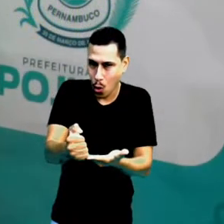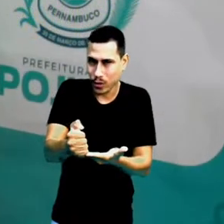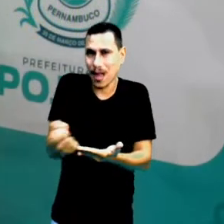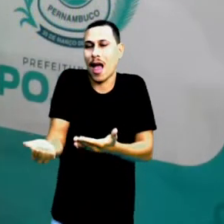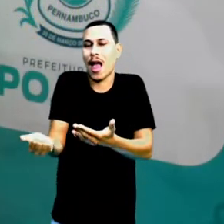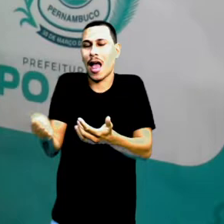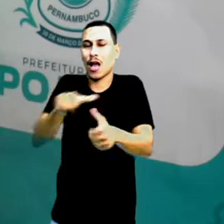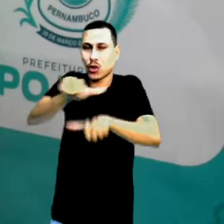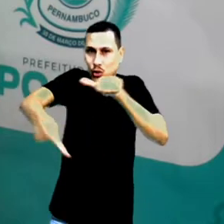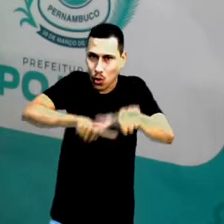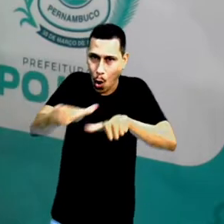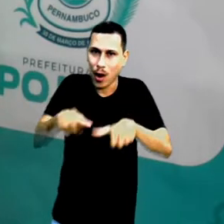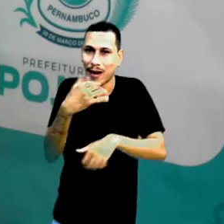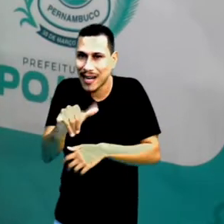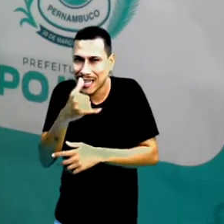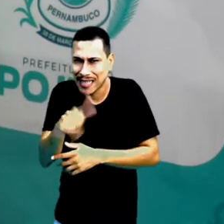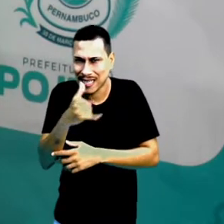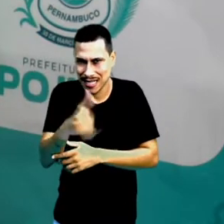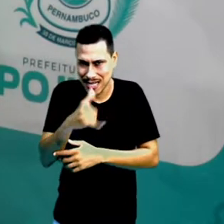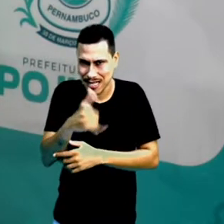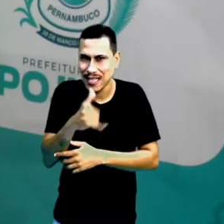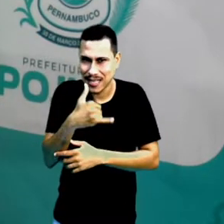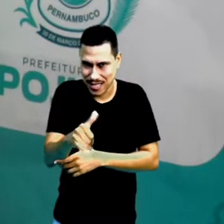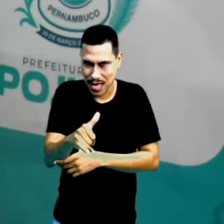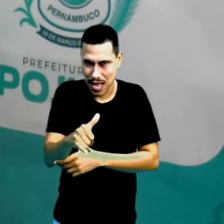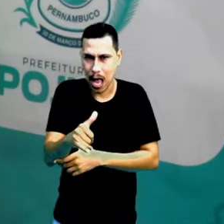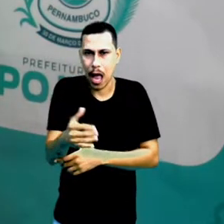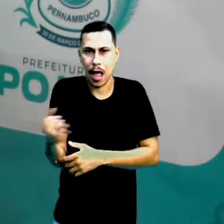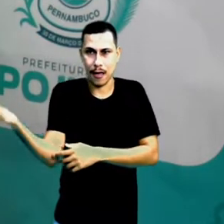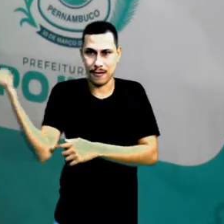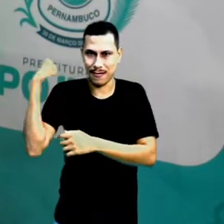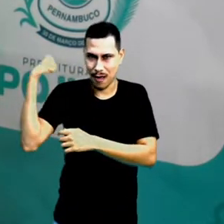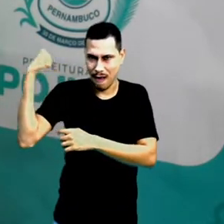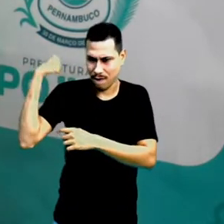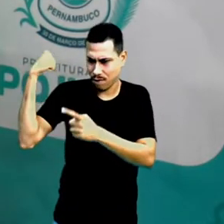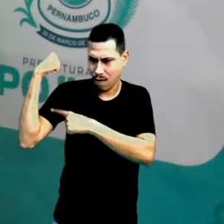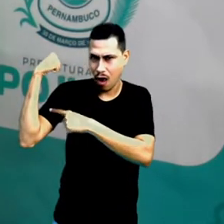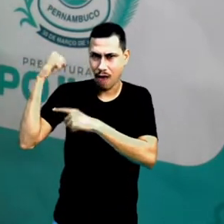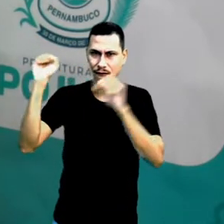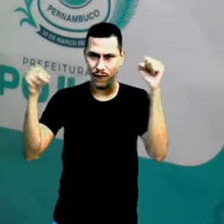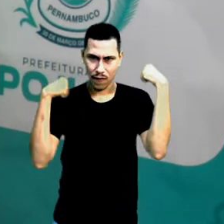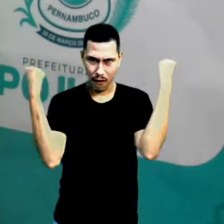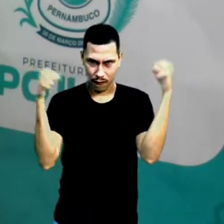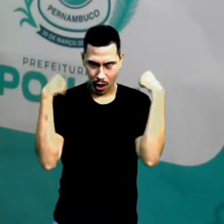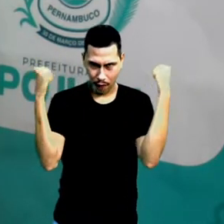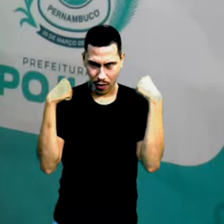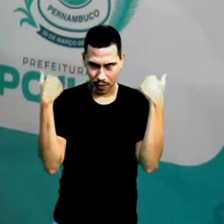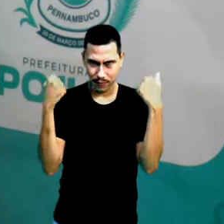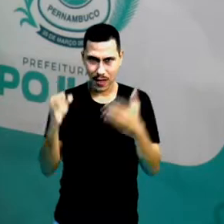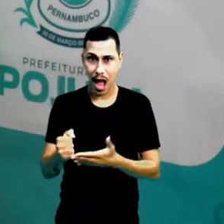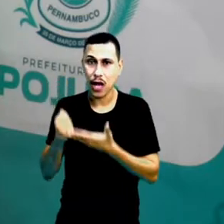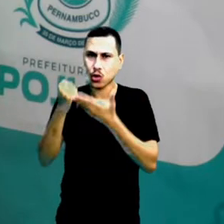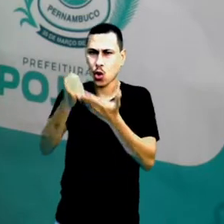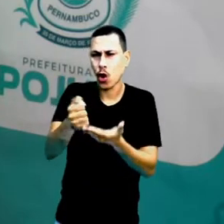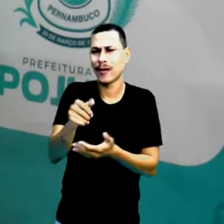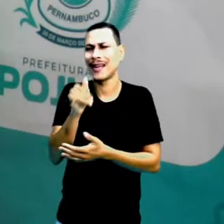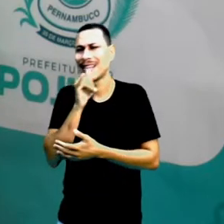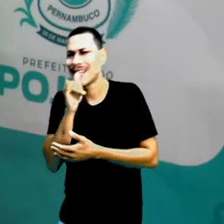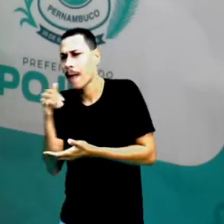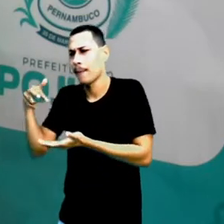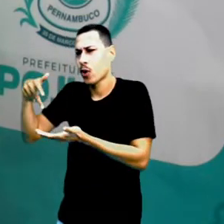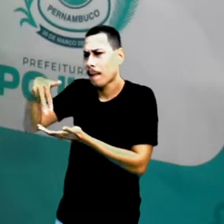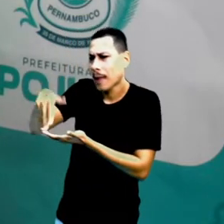o cérebro, como para a gente ter uma recuperação muscular depois que a gente faz algum exercício, alguma caminhada, andar